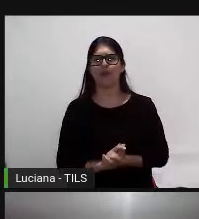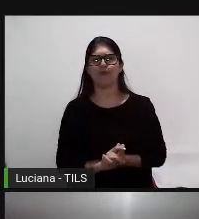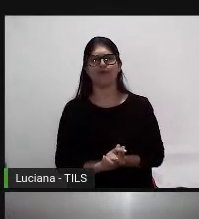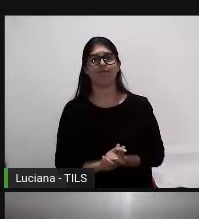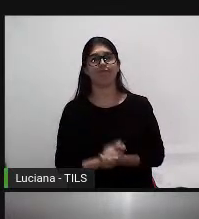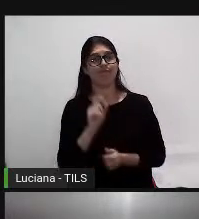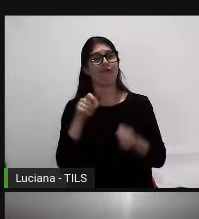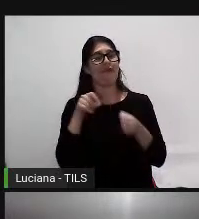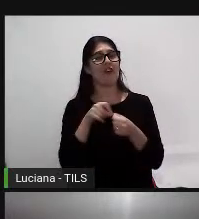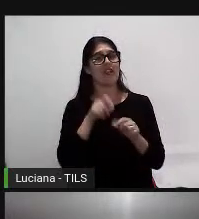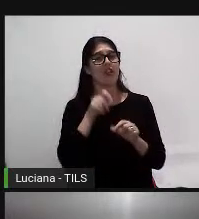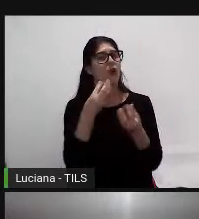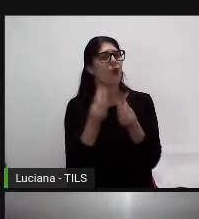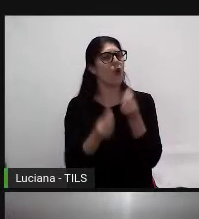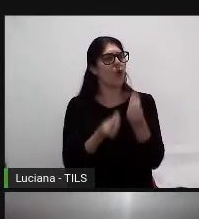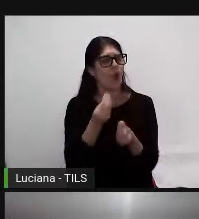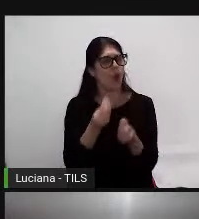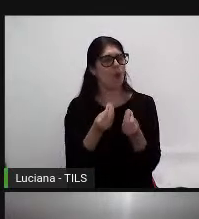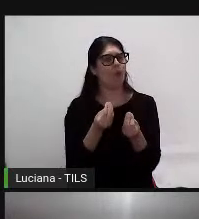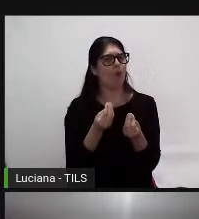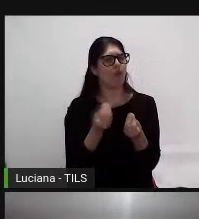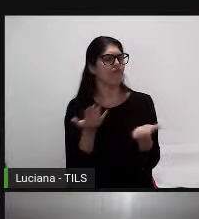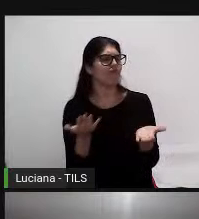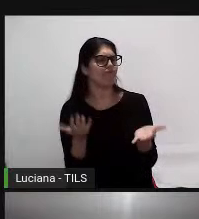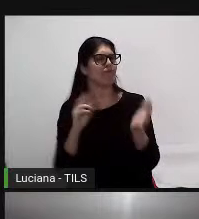terão aula, então, quer dizer,